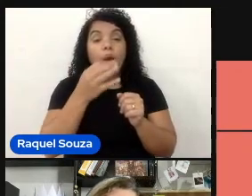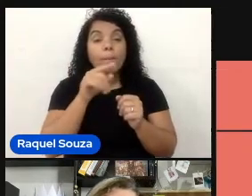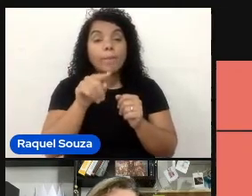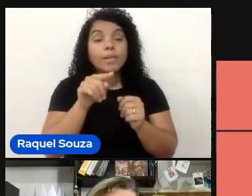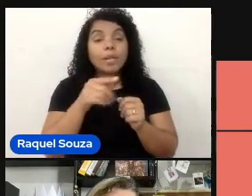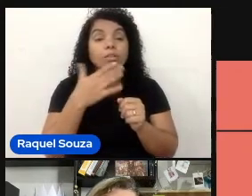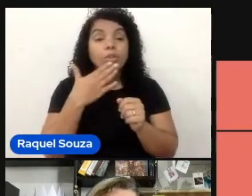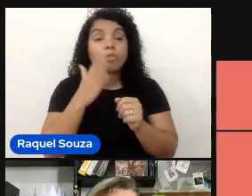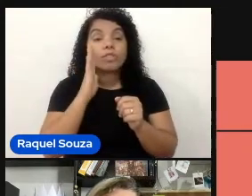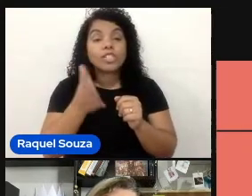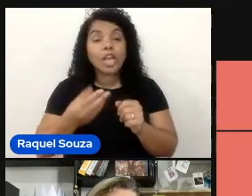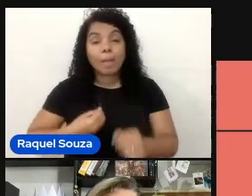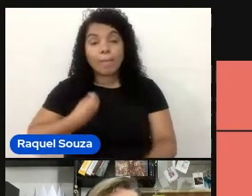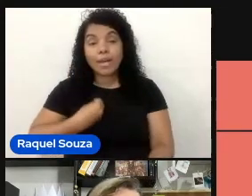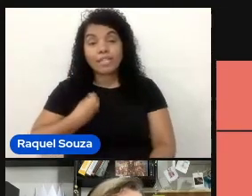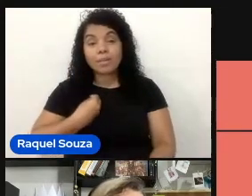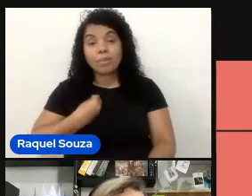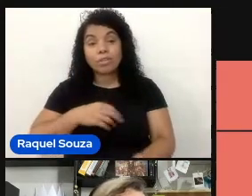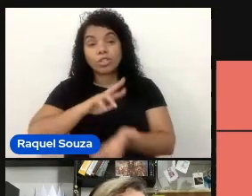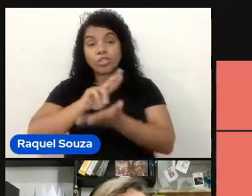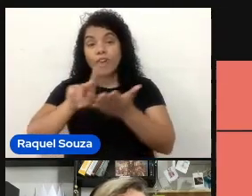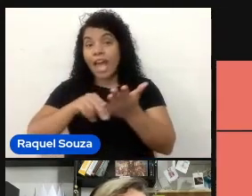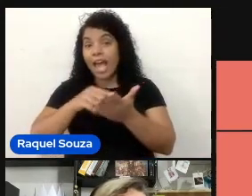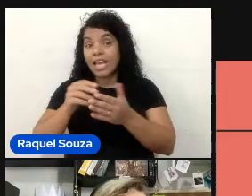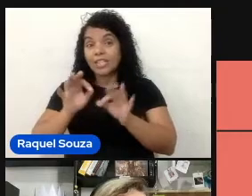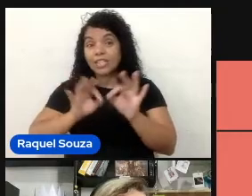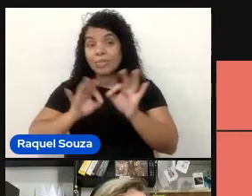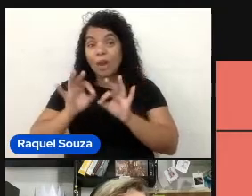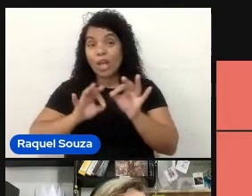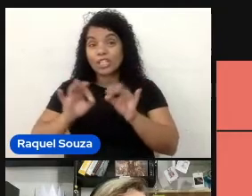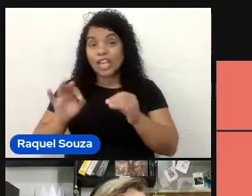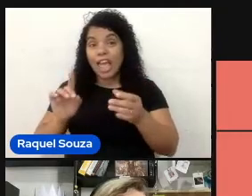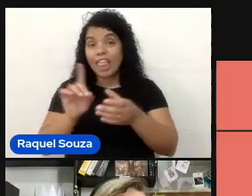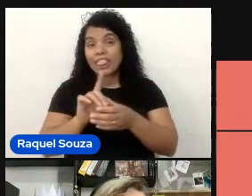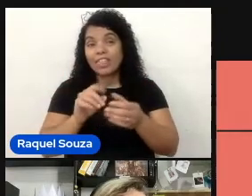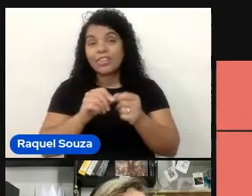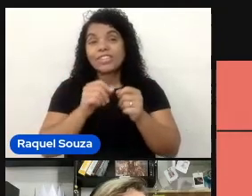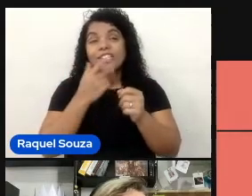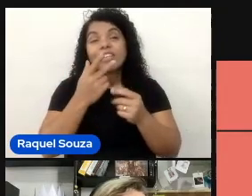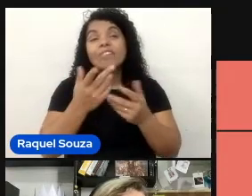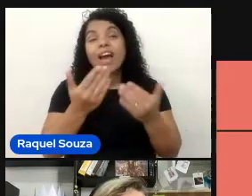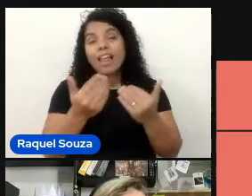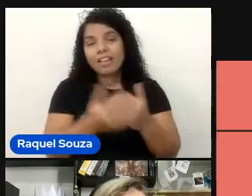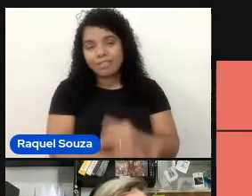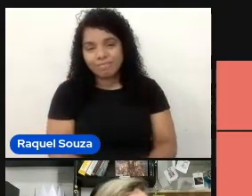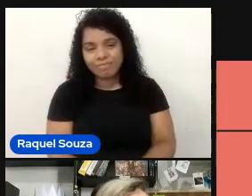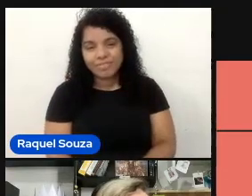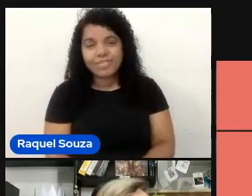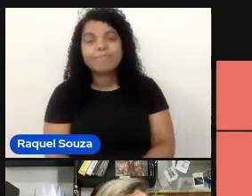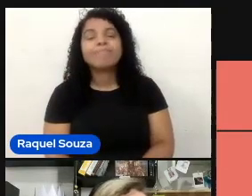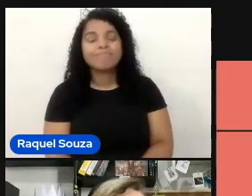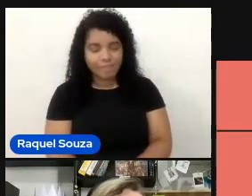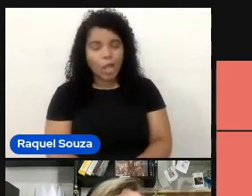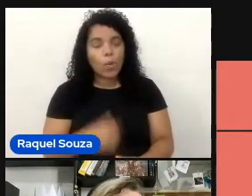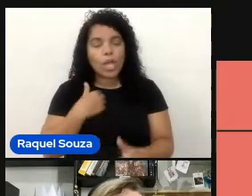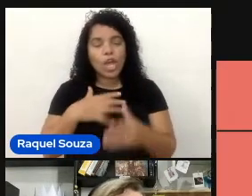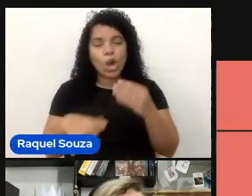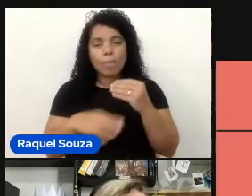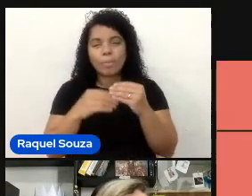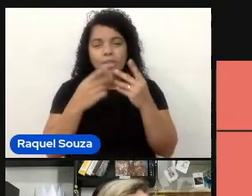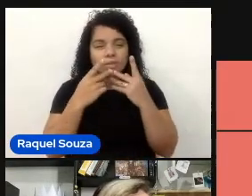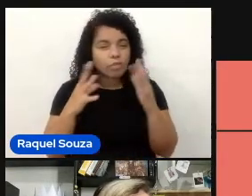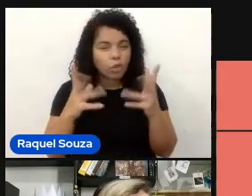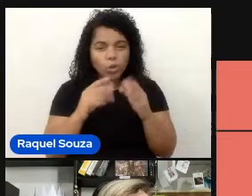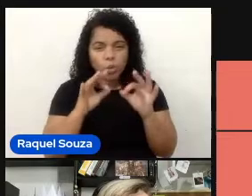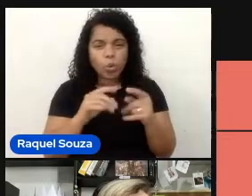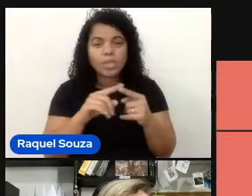você já participou também de vários projetos aí. Fala um pouquinho pra gente. Eu ia complementar, eu acho que você falou tudo quando falou